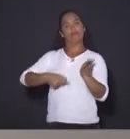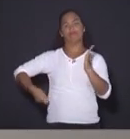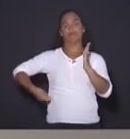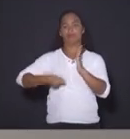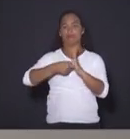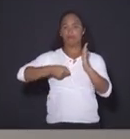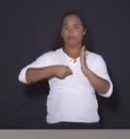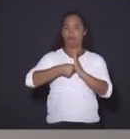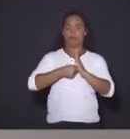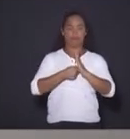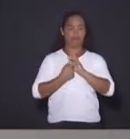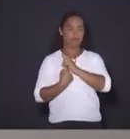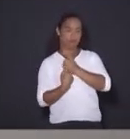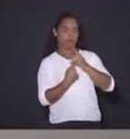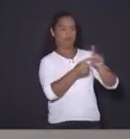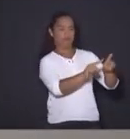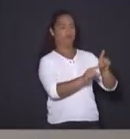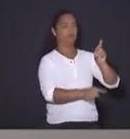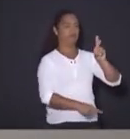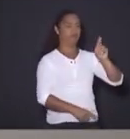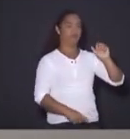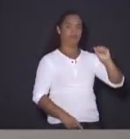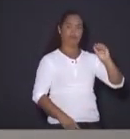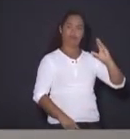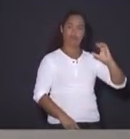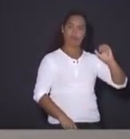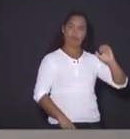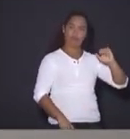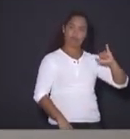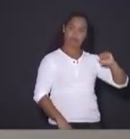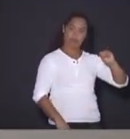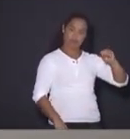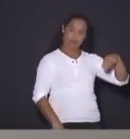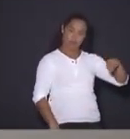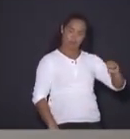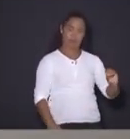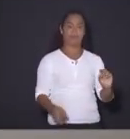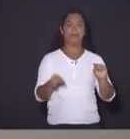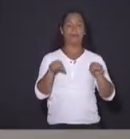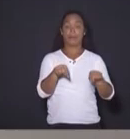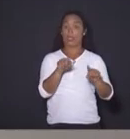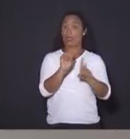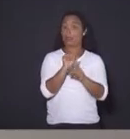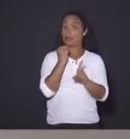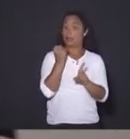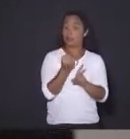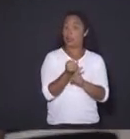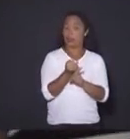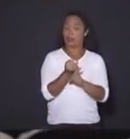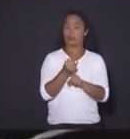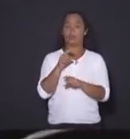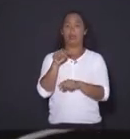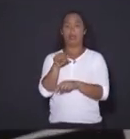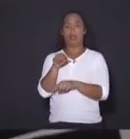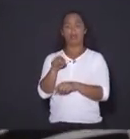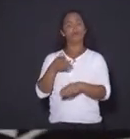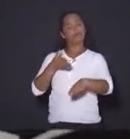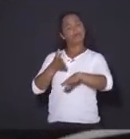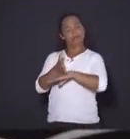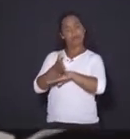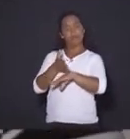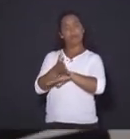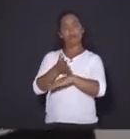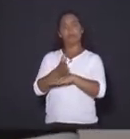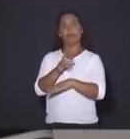e que visam a superação desse processo na sociedade participam dessa definição e